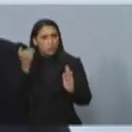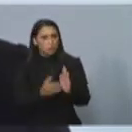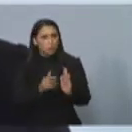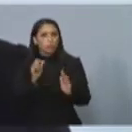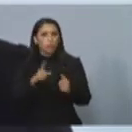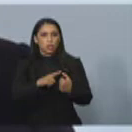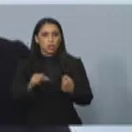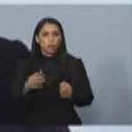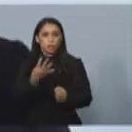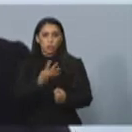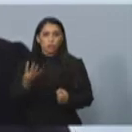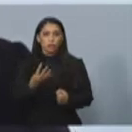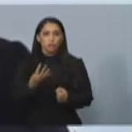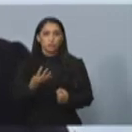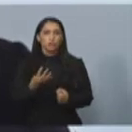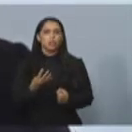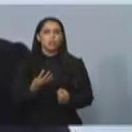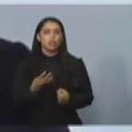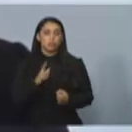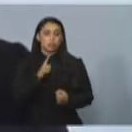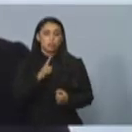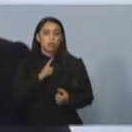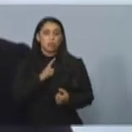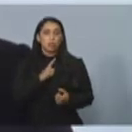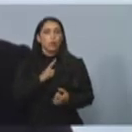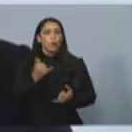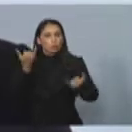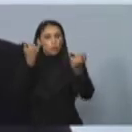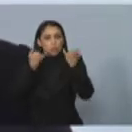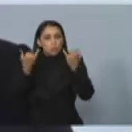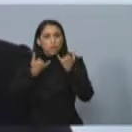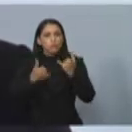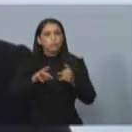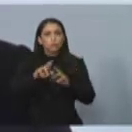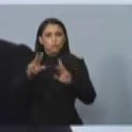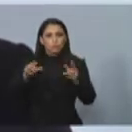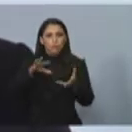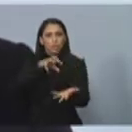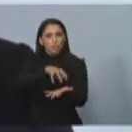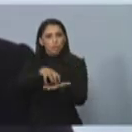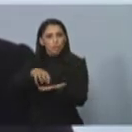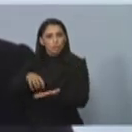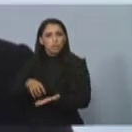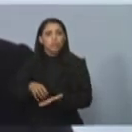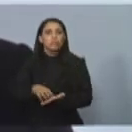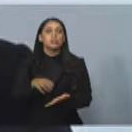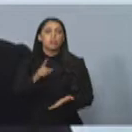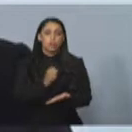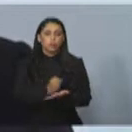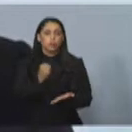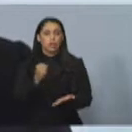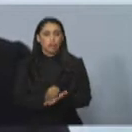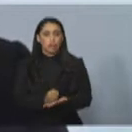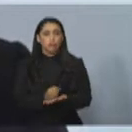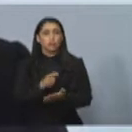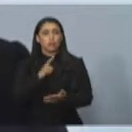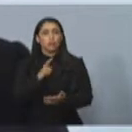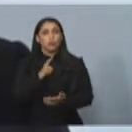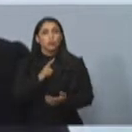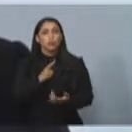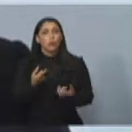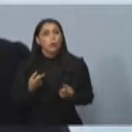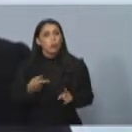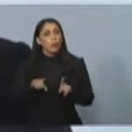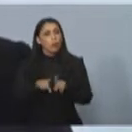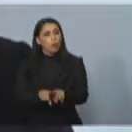que bases de dados entre diferentes unidades de governo possam se integrar ao cadastro base do cidadão sem acordos e convênios. O compartilhamento